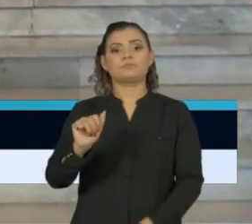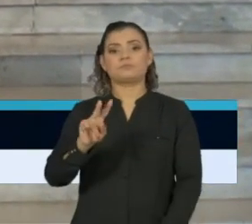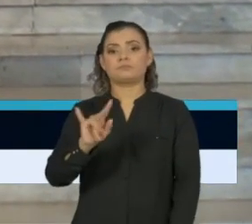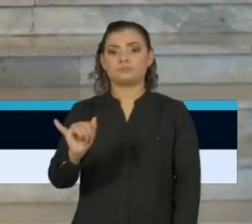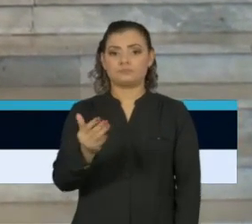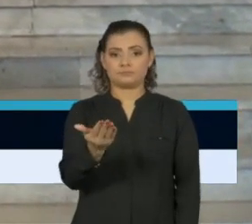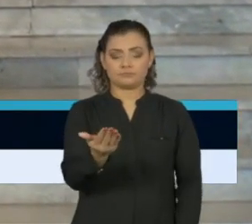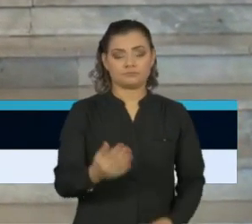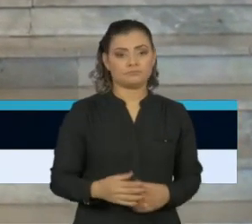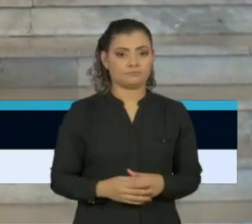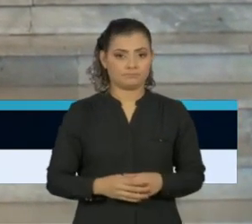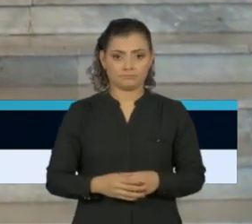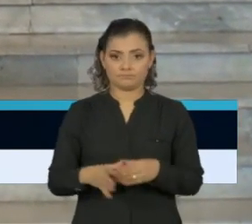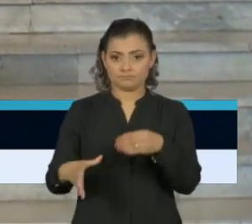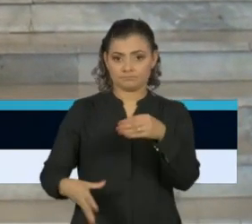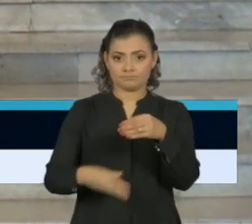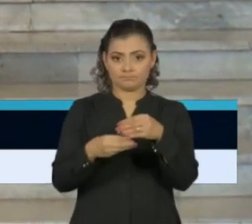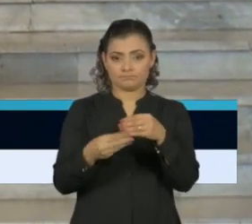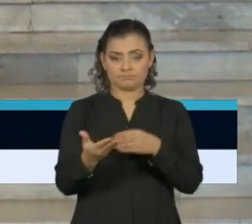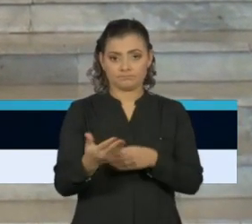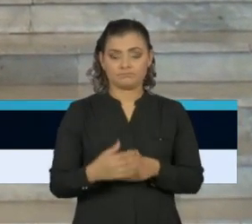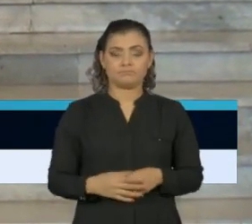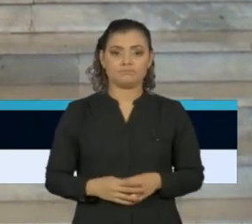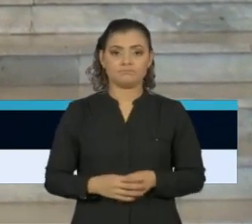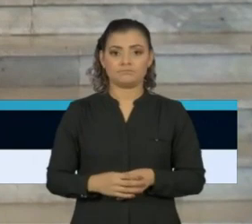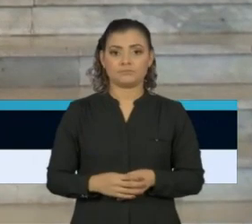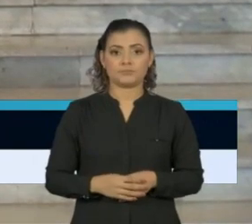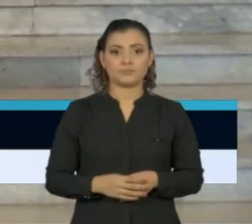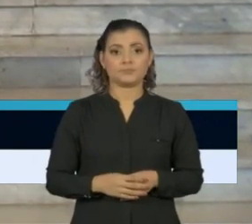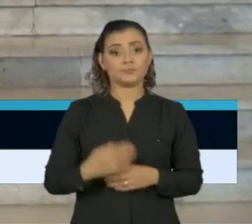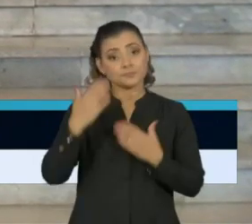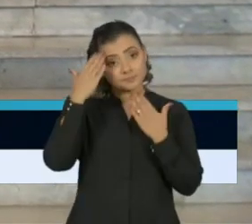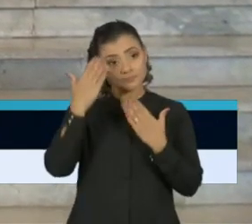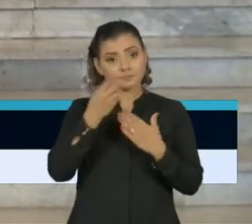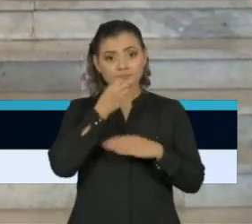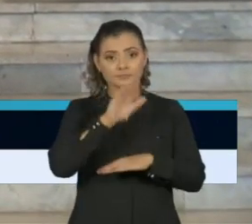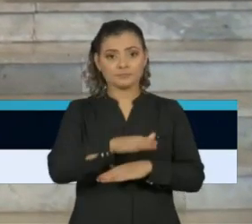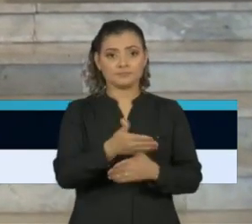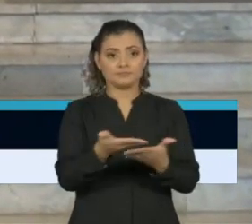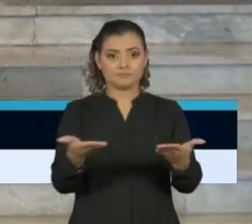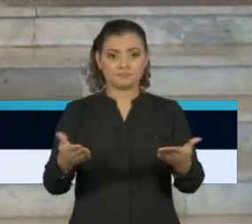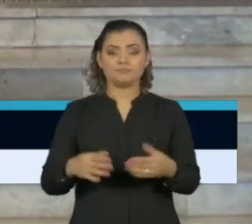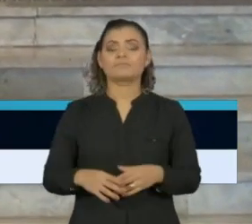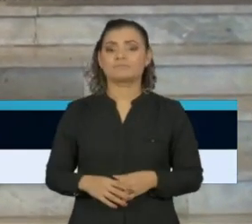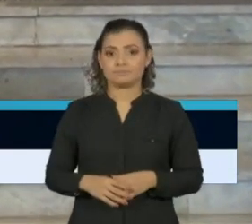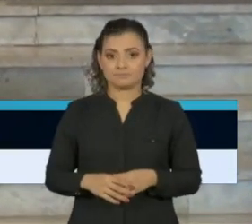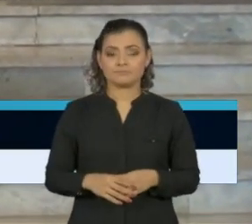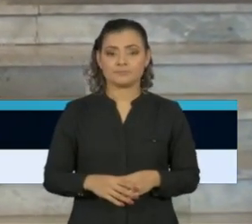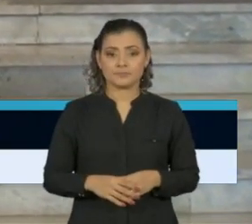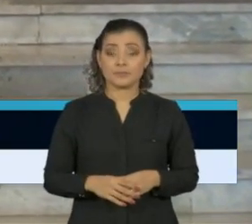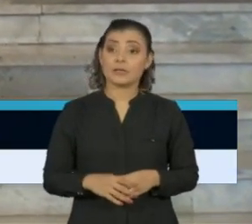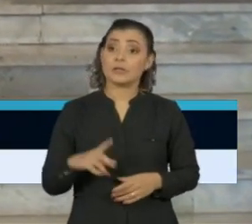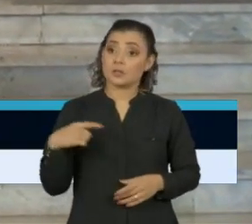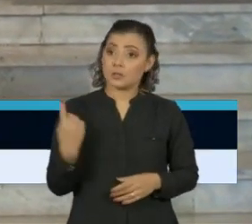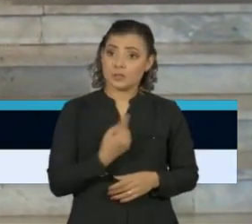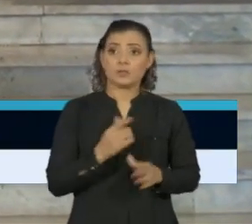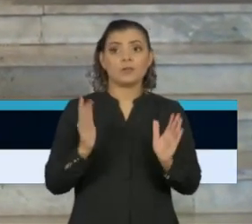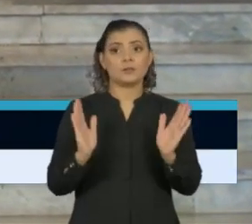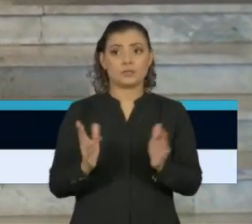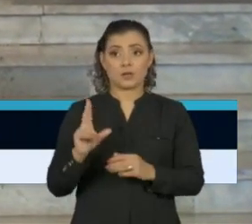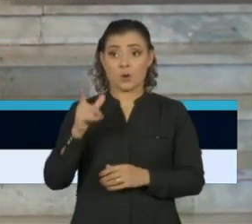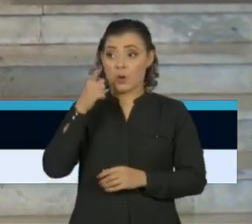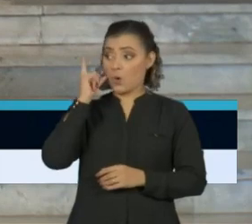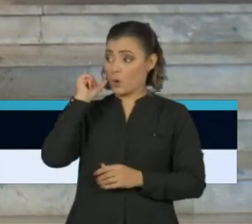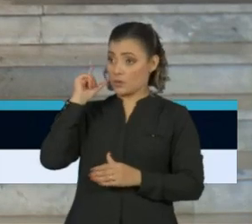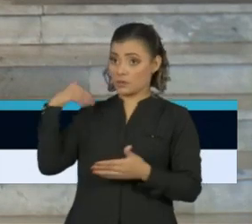Wipp fará uso da palavra. Dr. Guerra. Muito obrigado. Boa tarde a todos. Nós temos do dia de